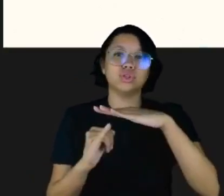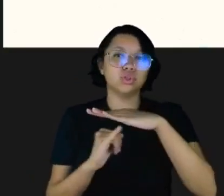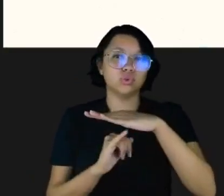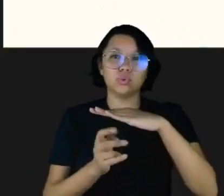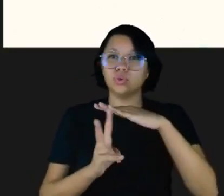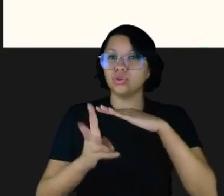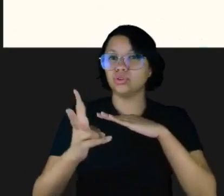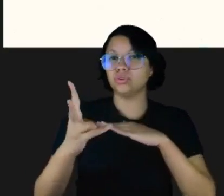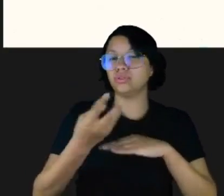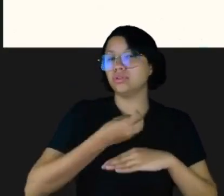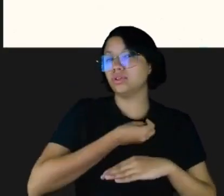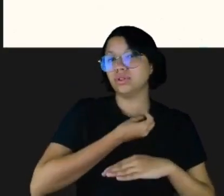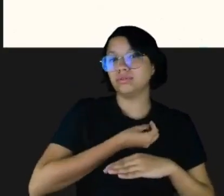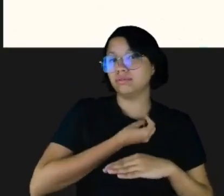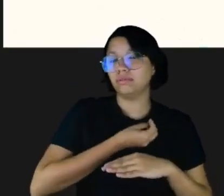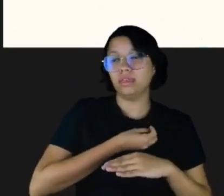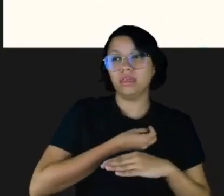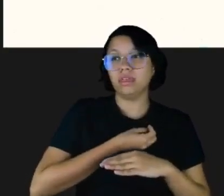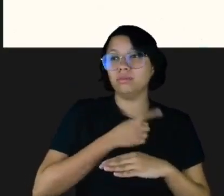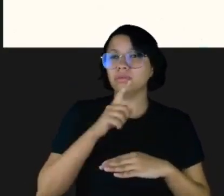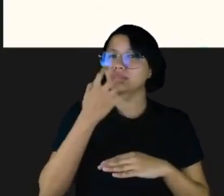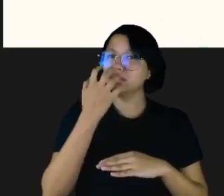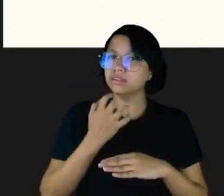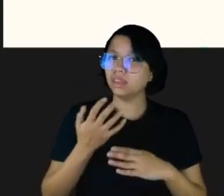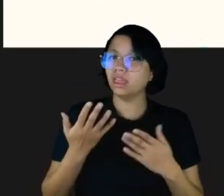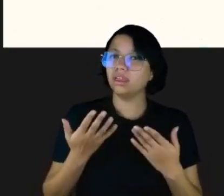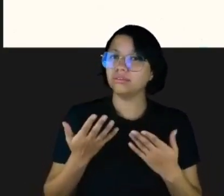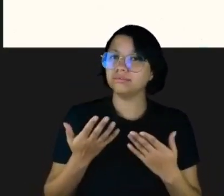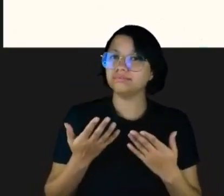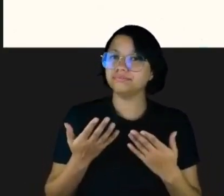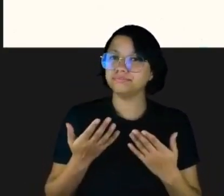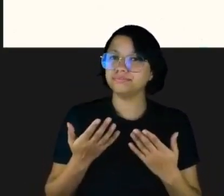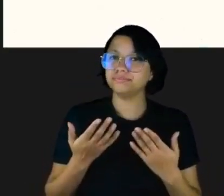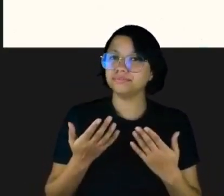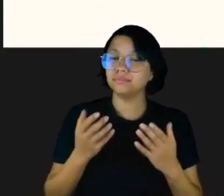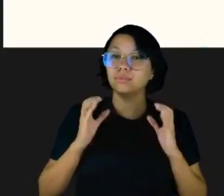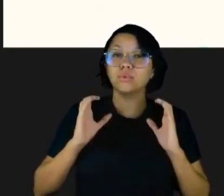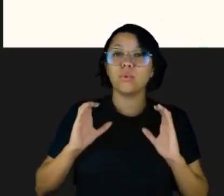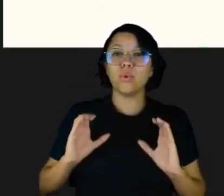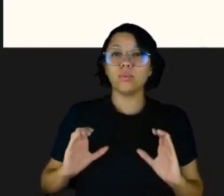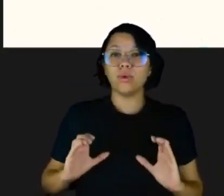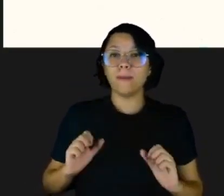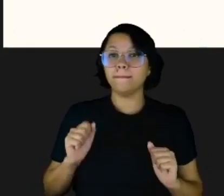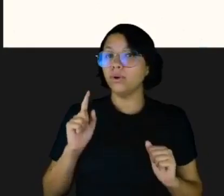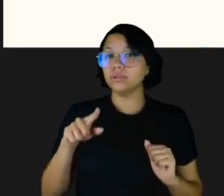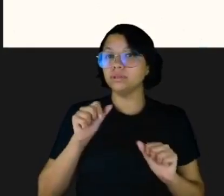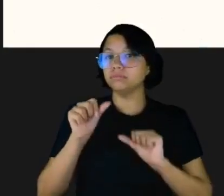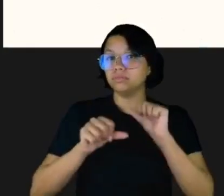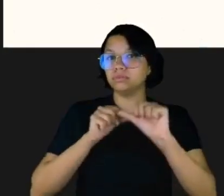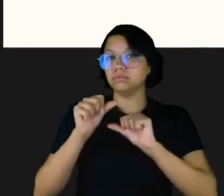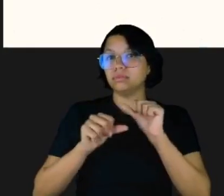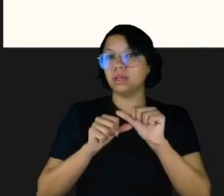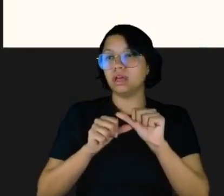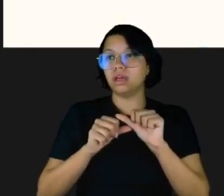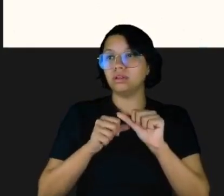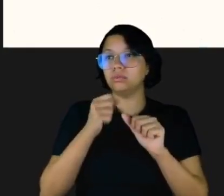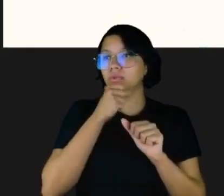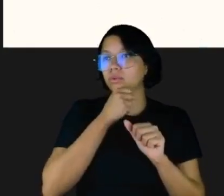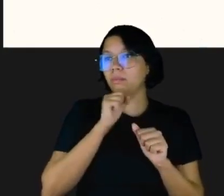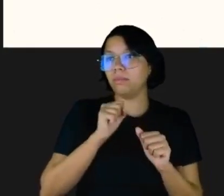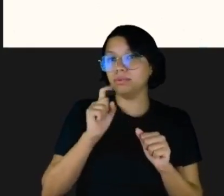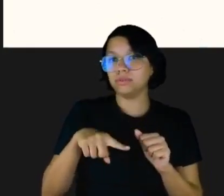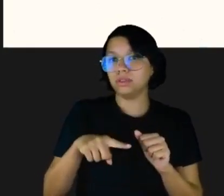esteja morando, né? E isso é muito sério. O comportamento pode se alterar, o idoso pode ficar